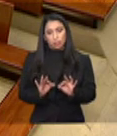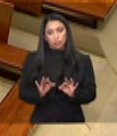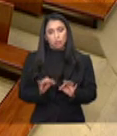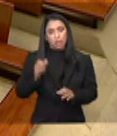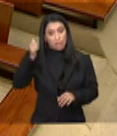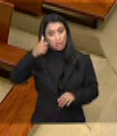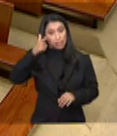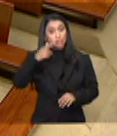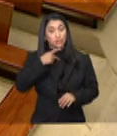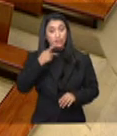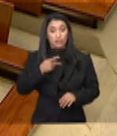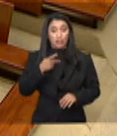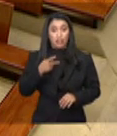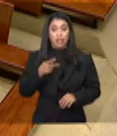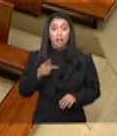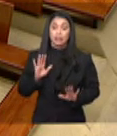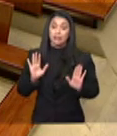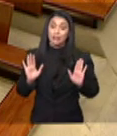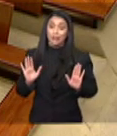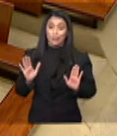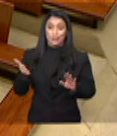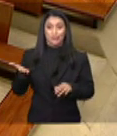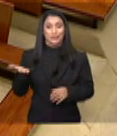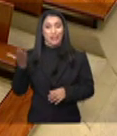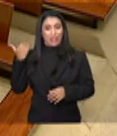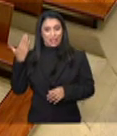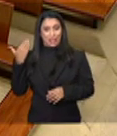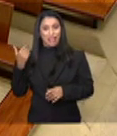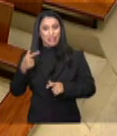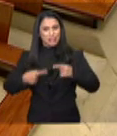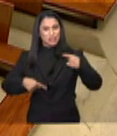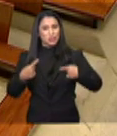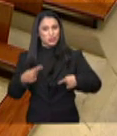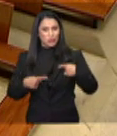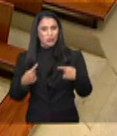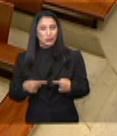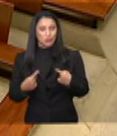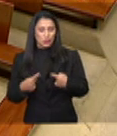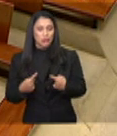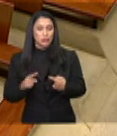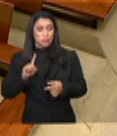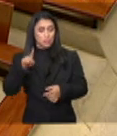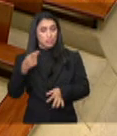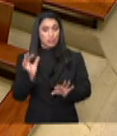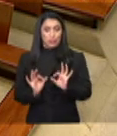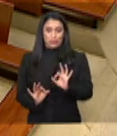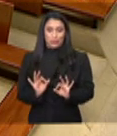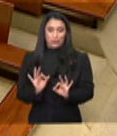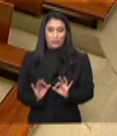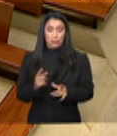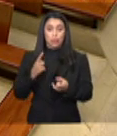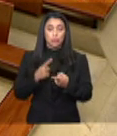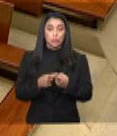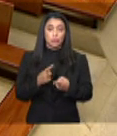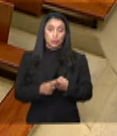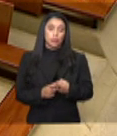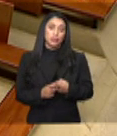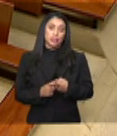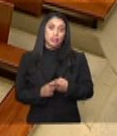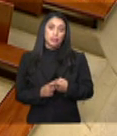presidente. Na verdade, essa foi a grande discussão após o julgamento, porque